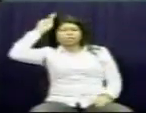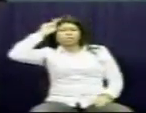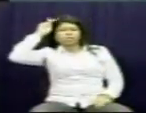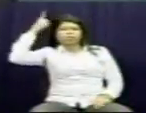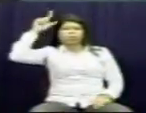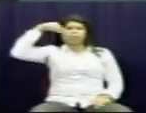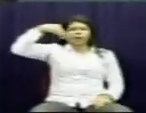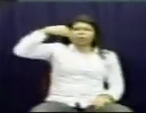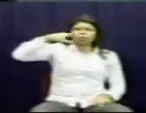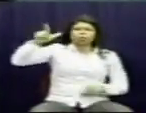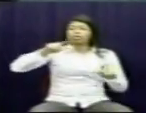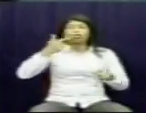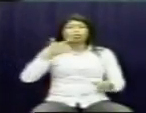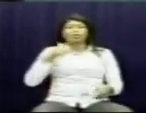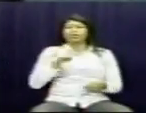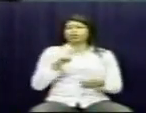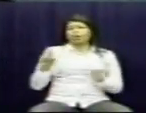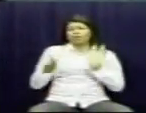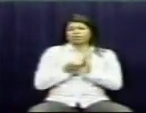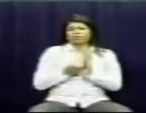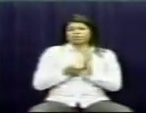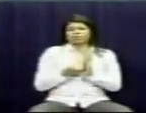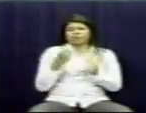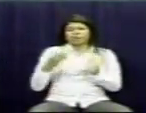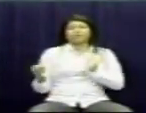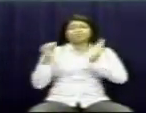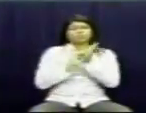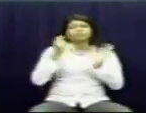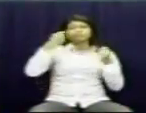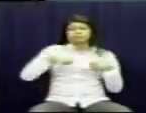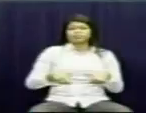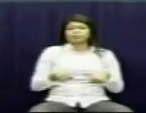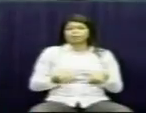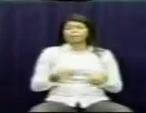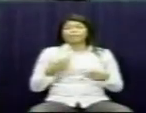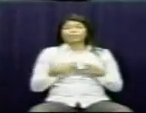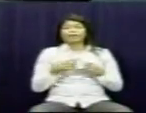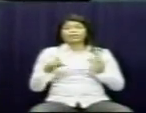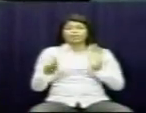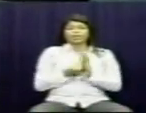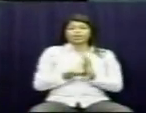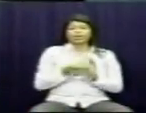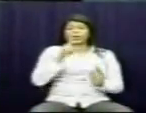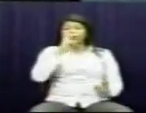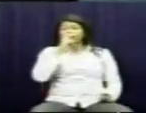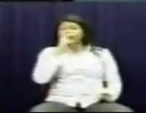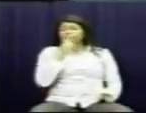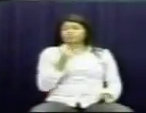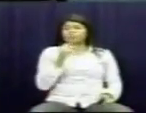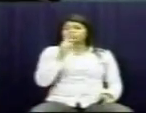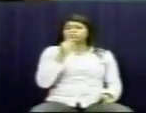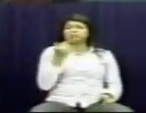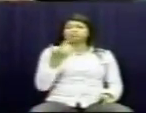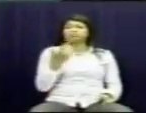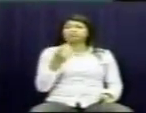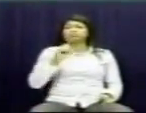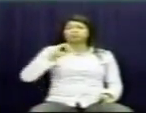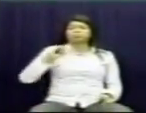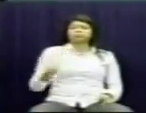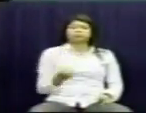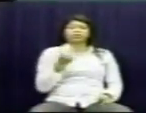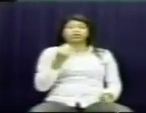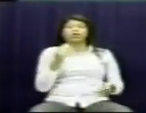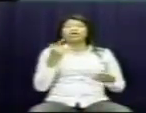projeto de lei do senador Roberto Requião, ele é menos oportunista, porque ele não é só para médico. É